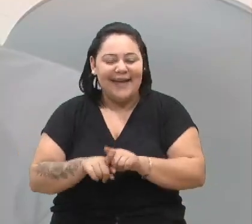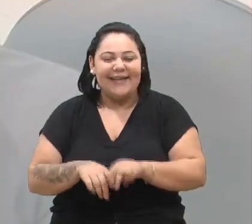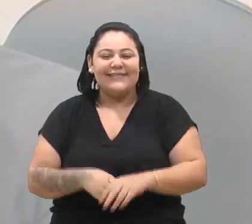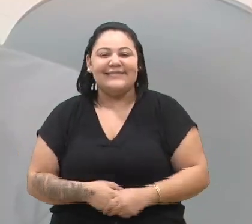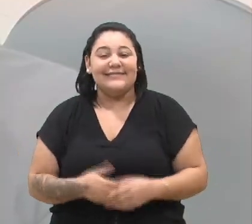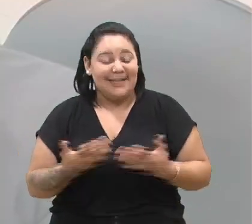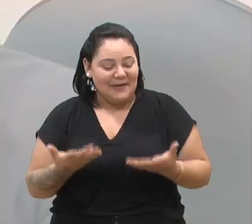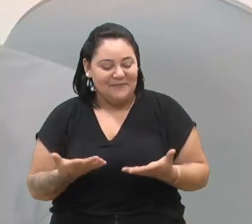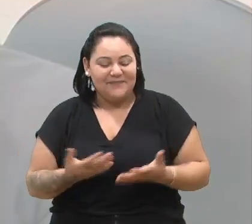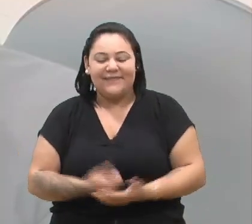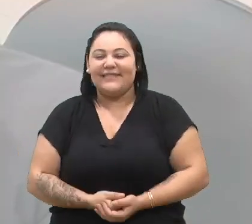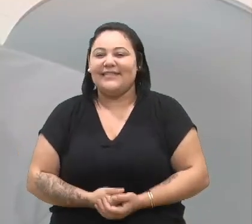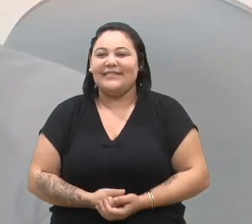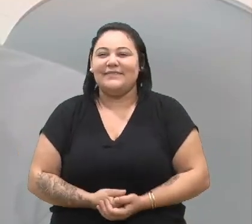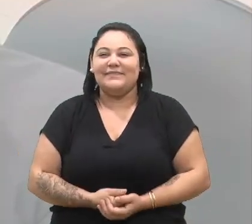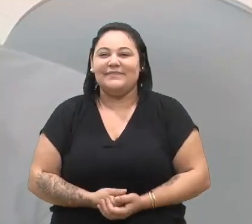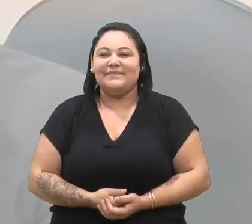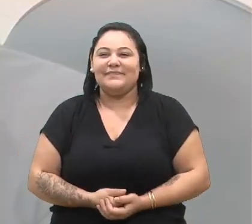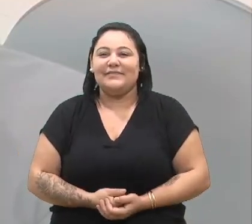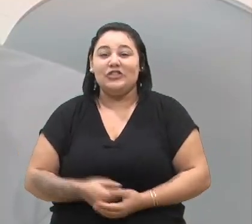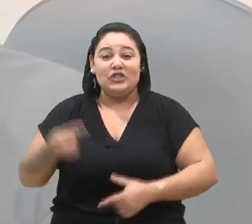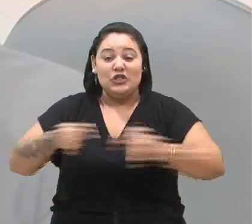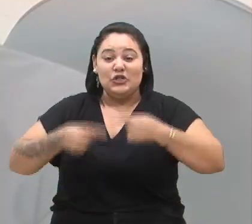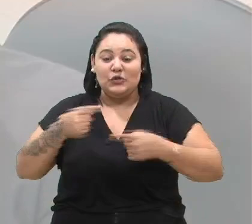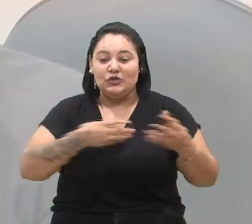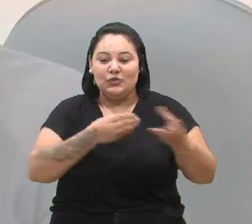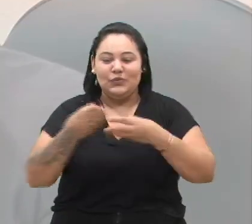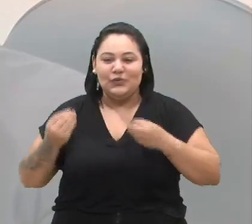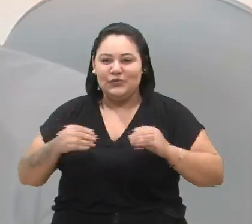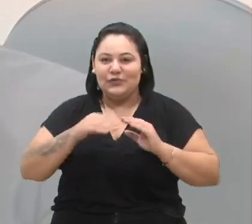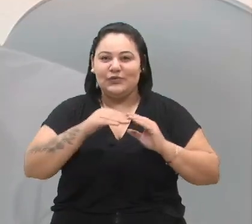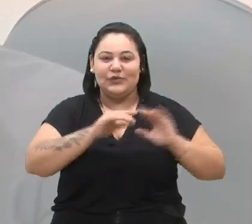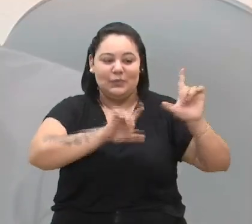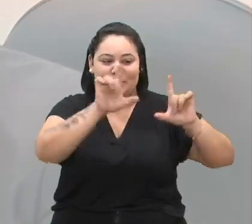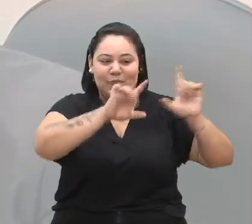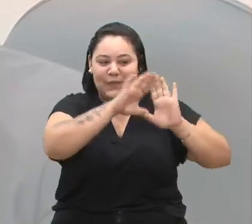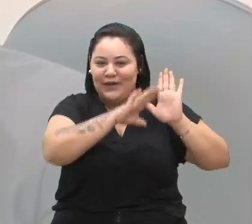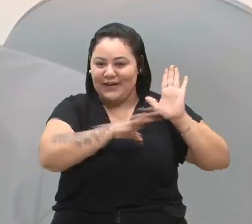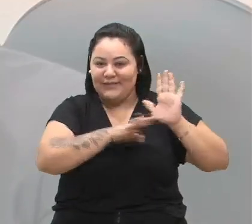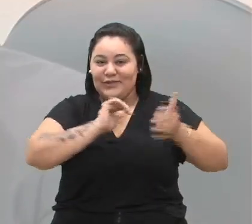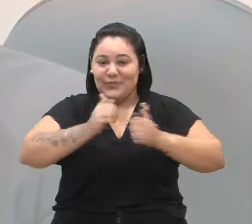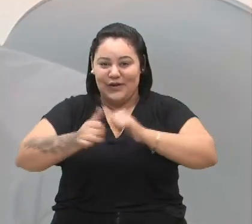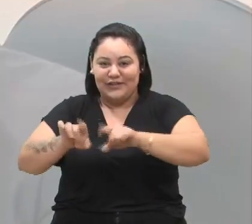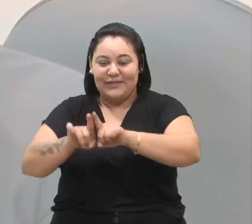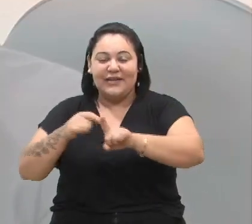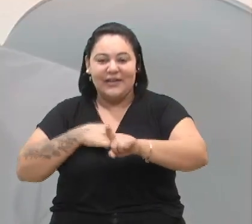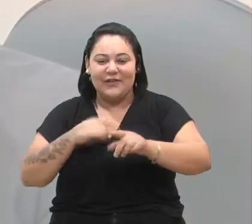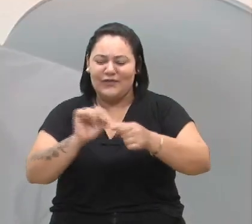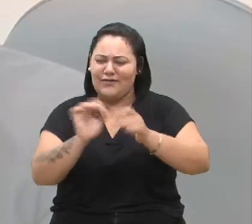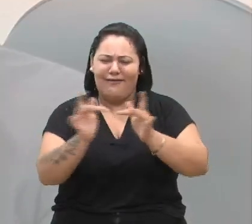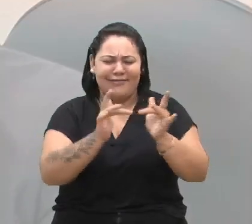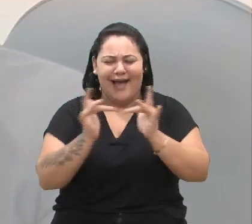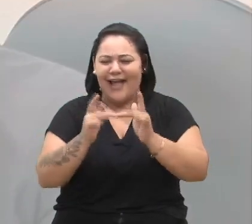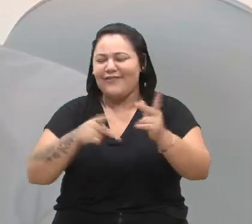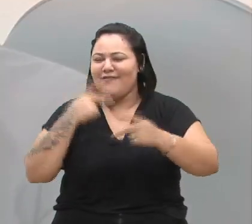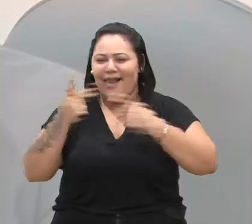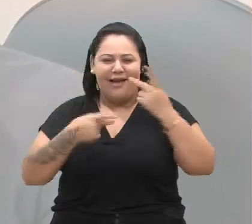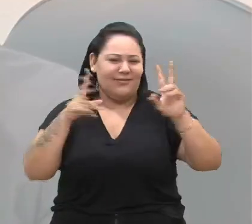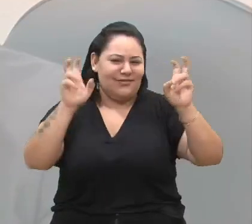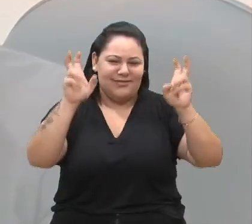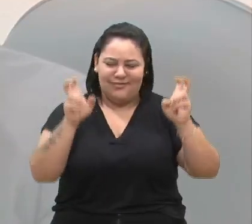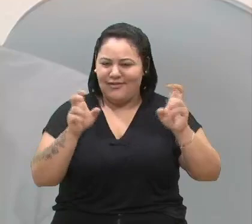Né? A gente debate muito em programas esportivos e eu conheci o Leonir assim, né, debatendo muito nesses programas